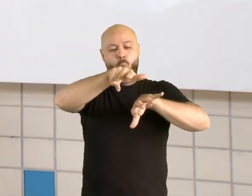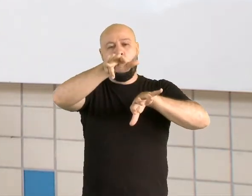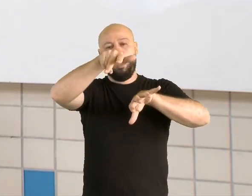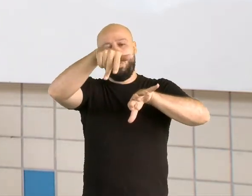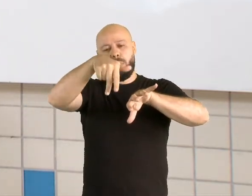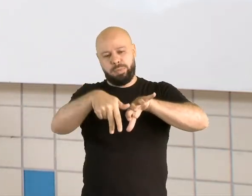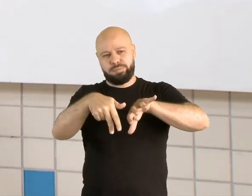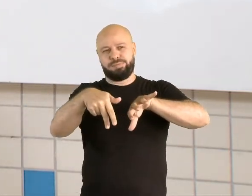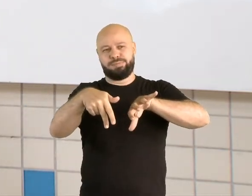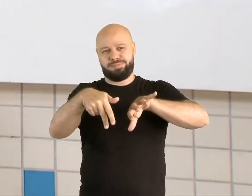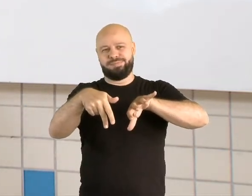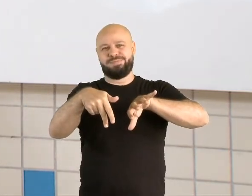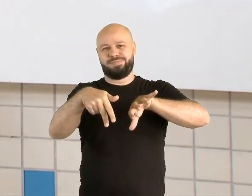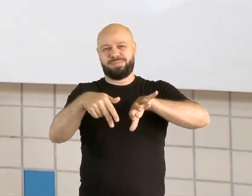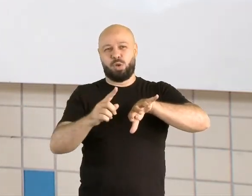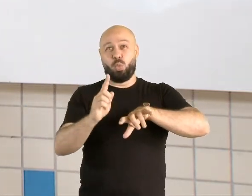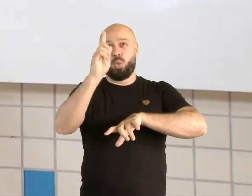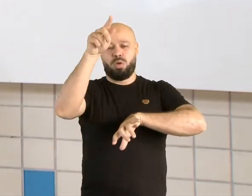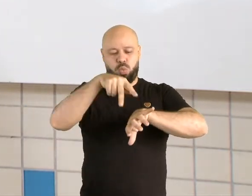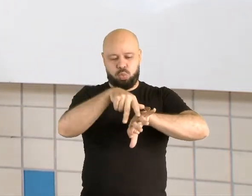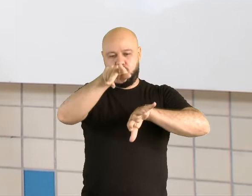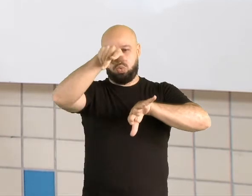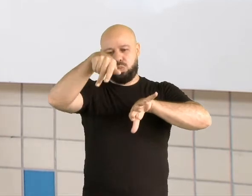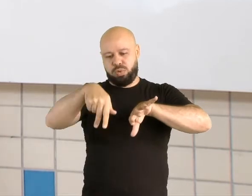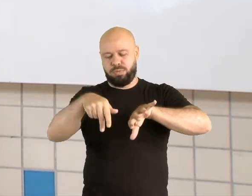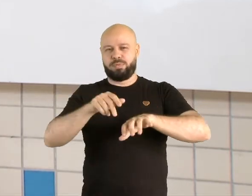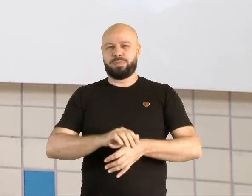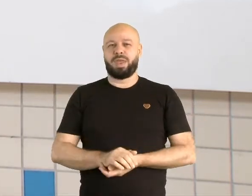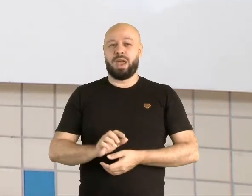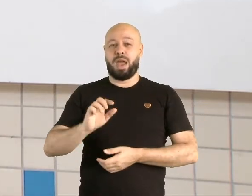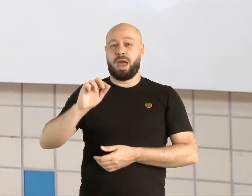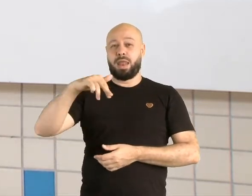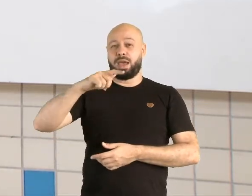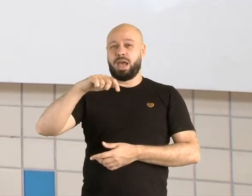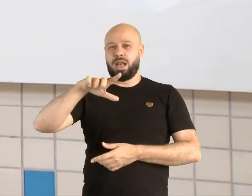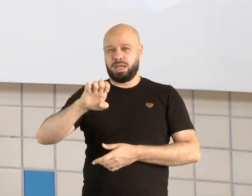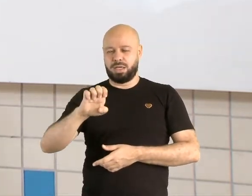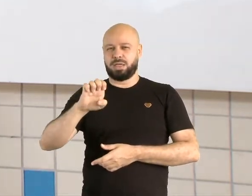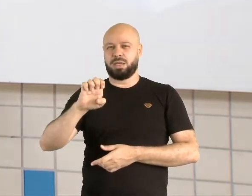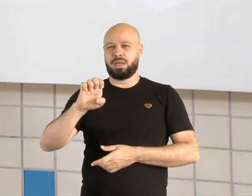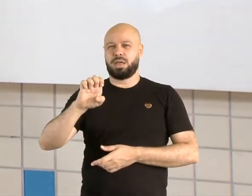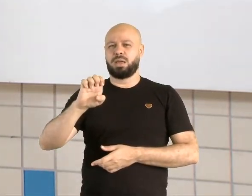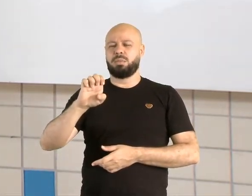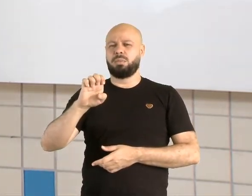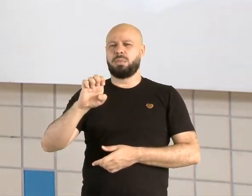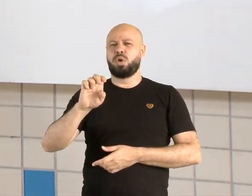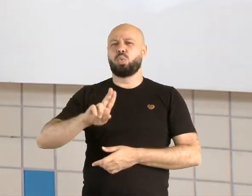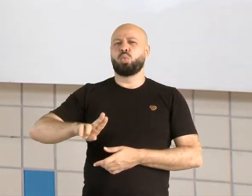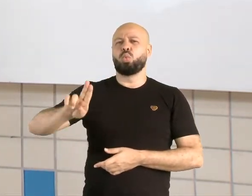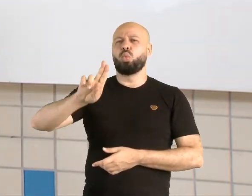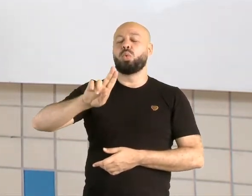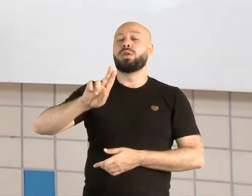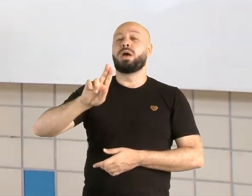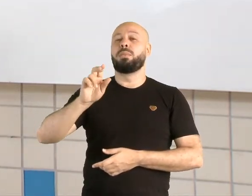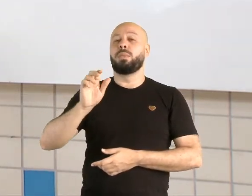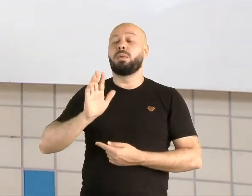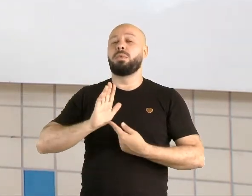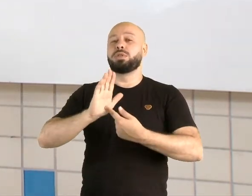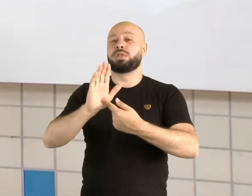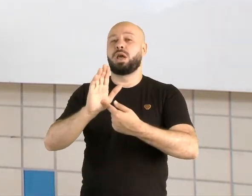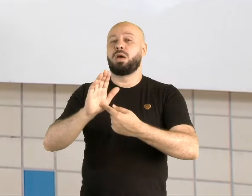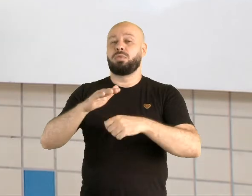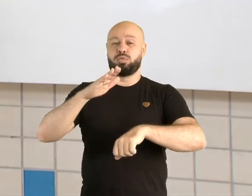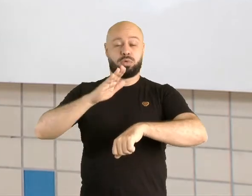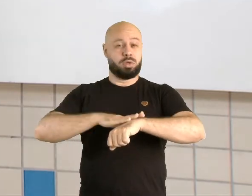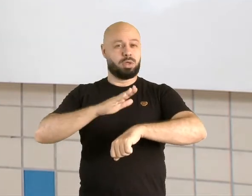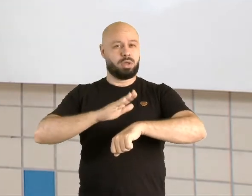nave. Então aí, o naquele foi usado para se referir a tempo. Um tempo o quê?